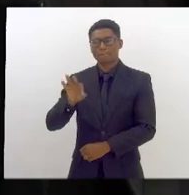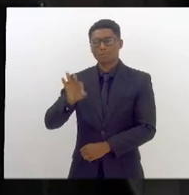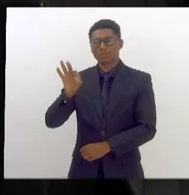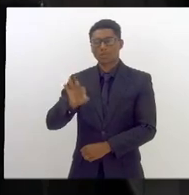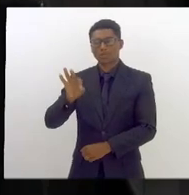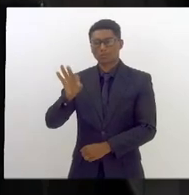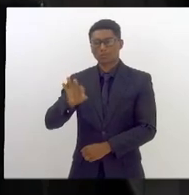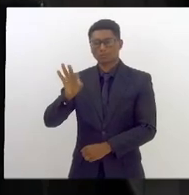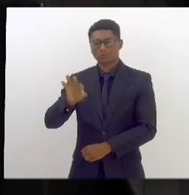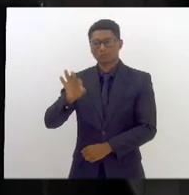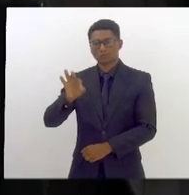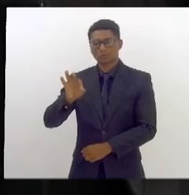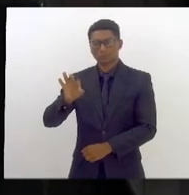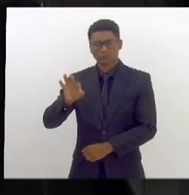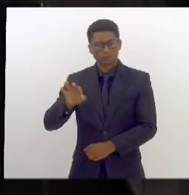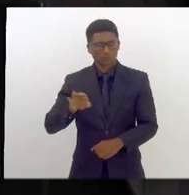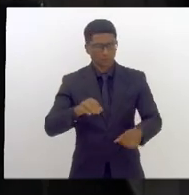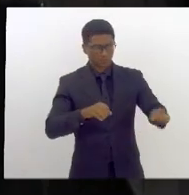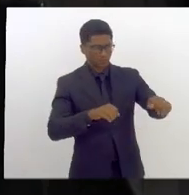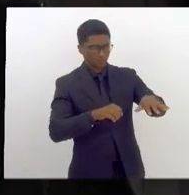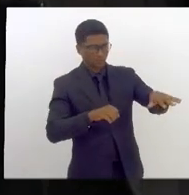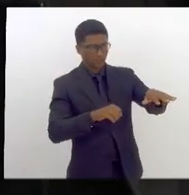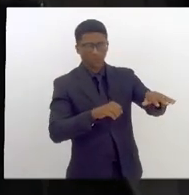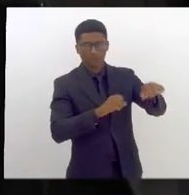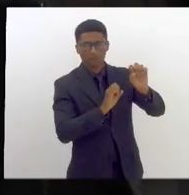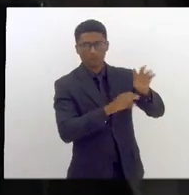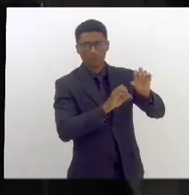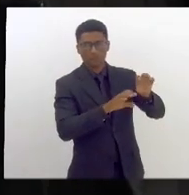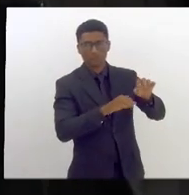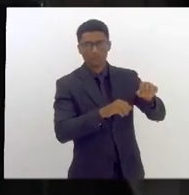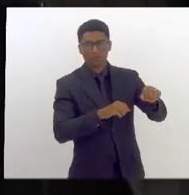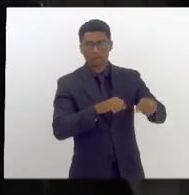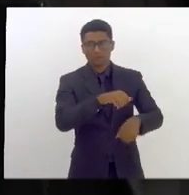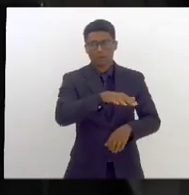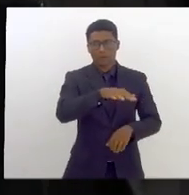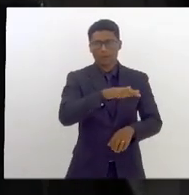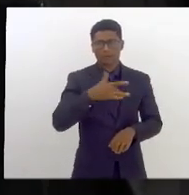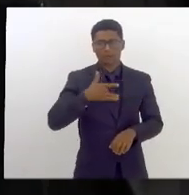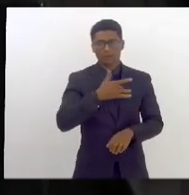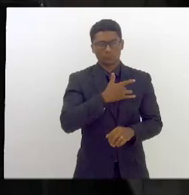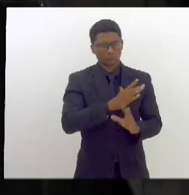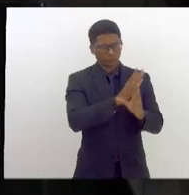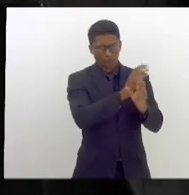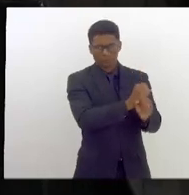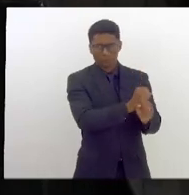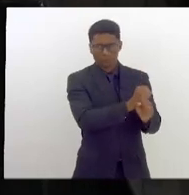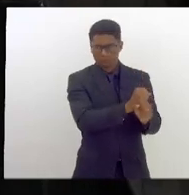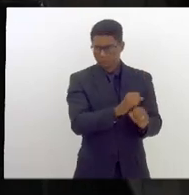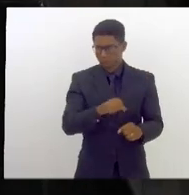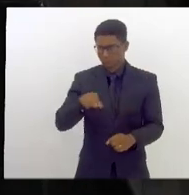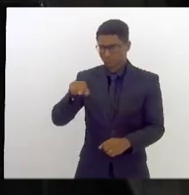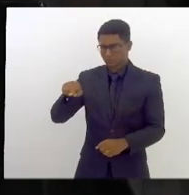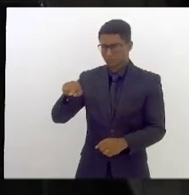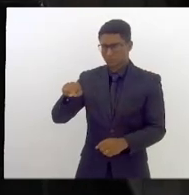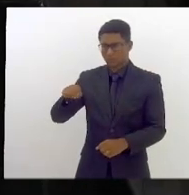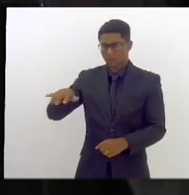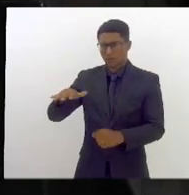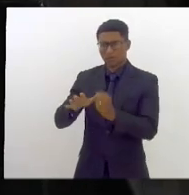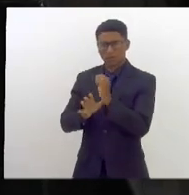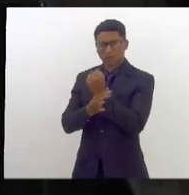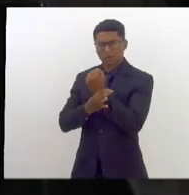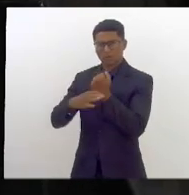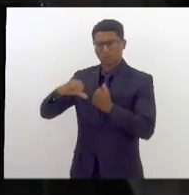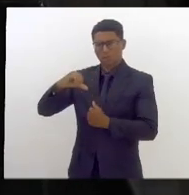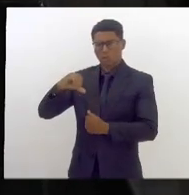gasto em educação e saúde O que é sobre o ponto de